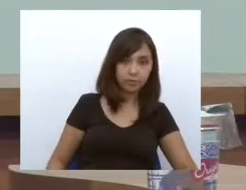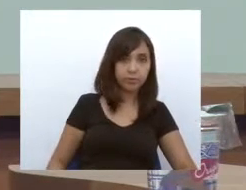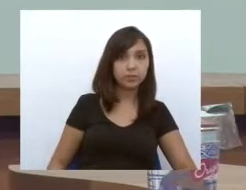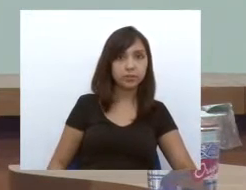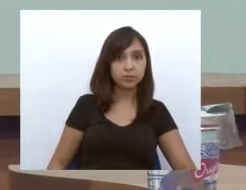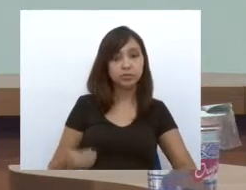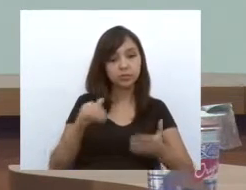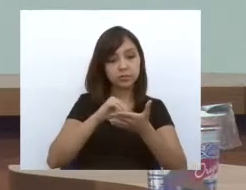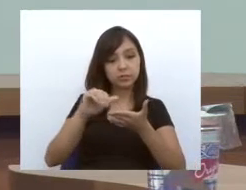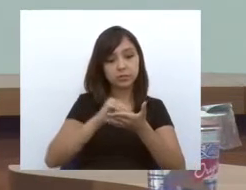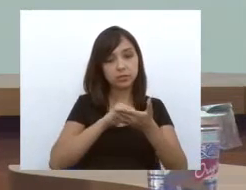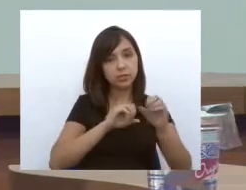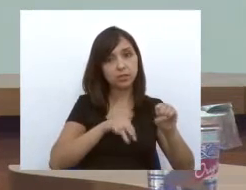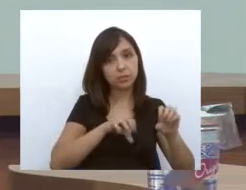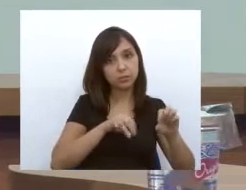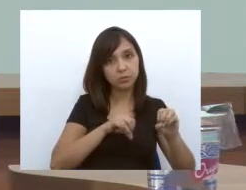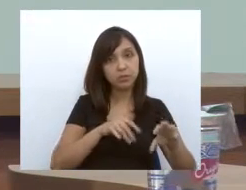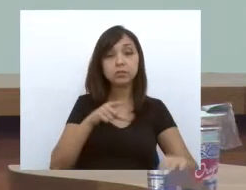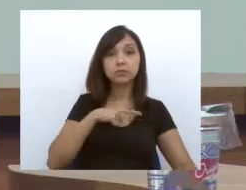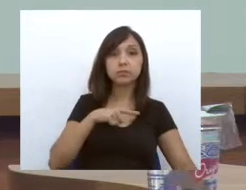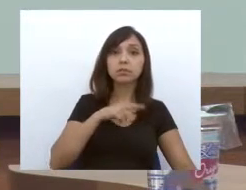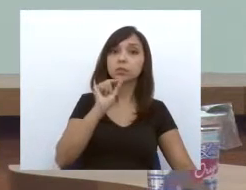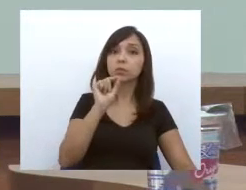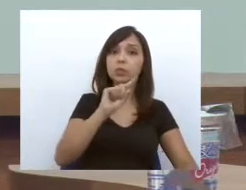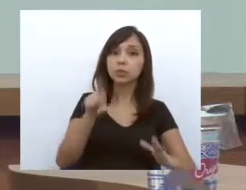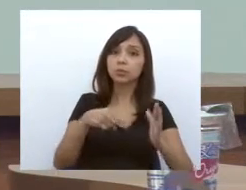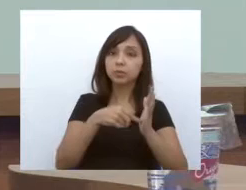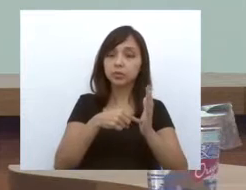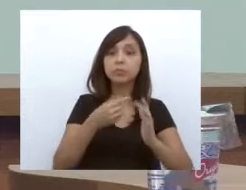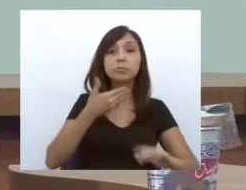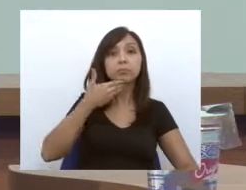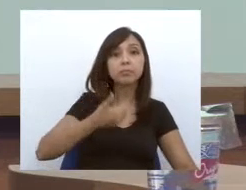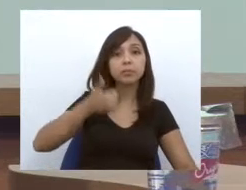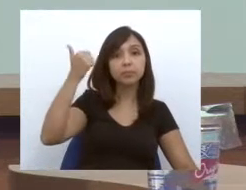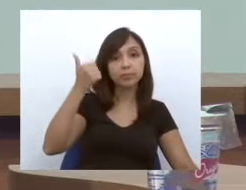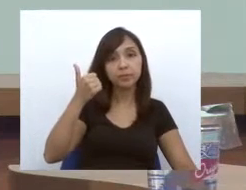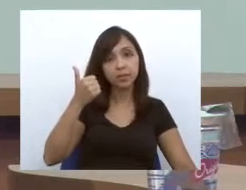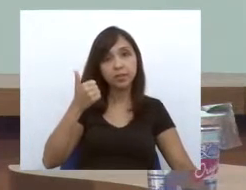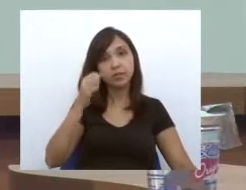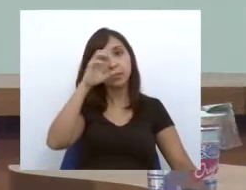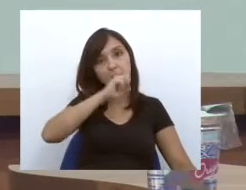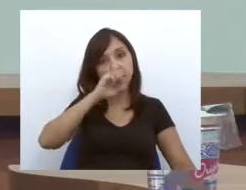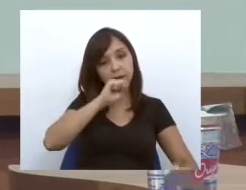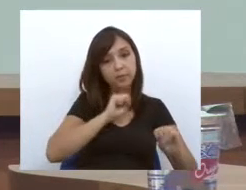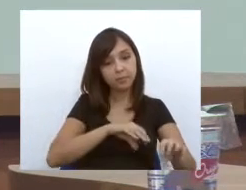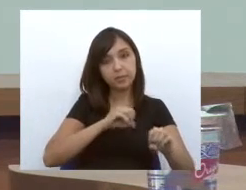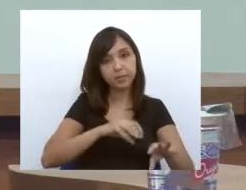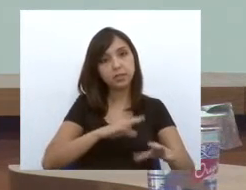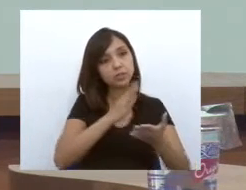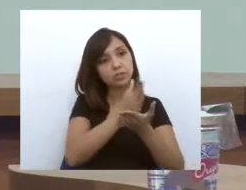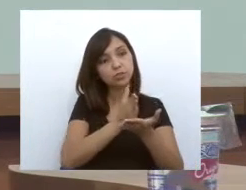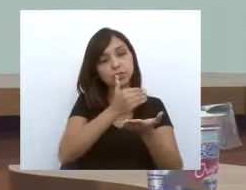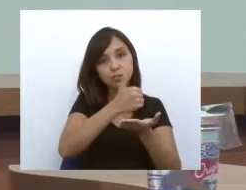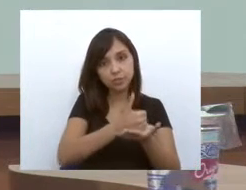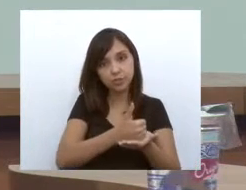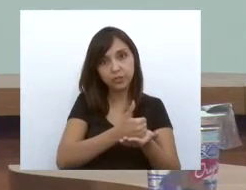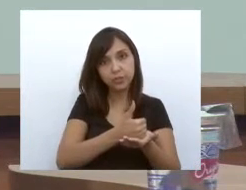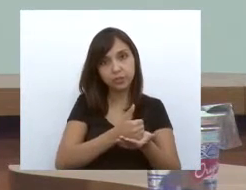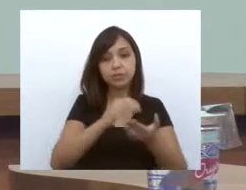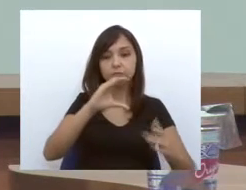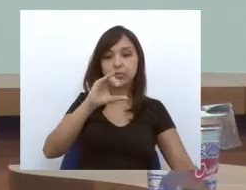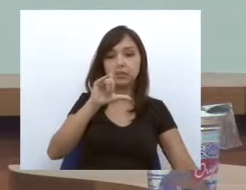segundo o secretário da Educação, tem como objetivo melhorar as condições de aprendizagem dividindo as escolas por